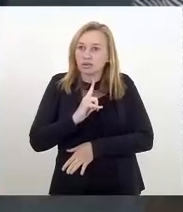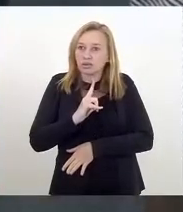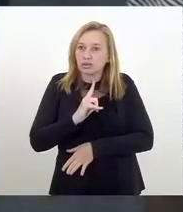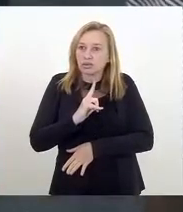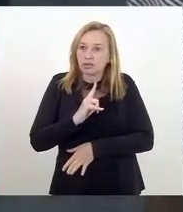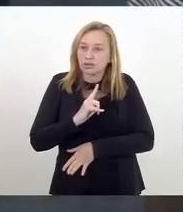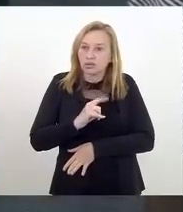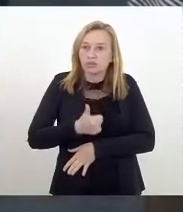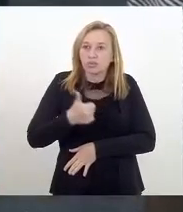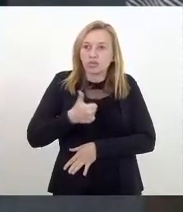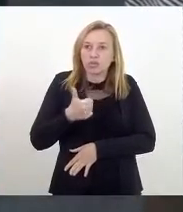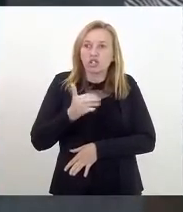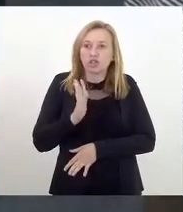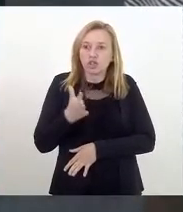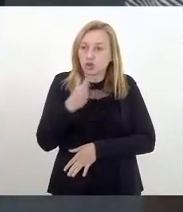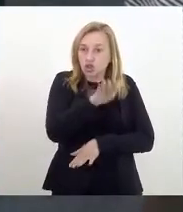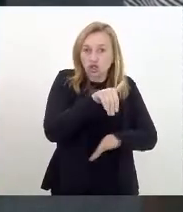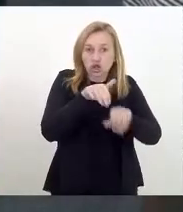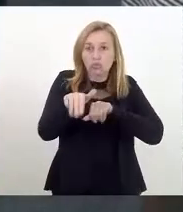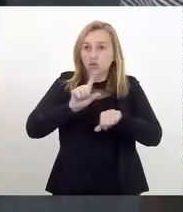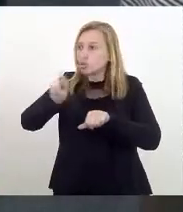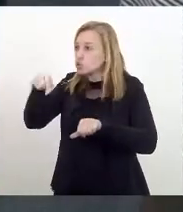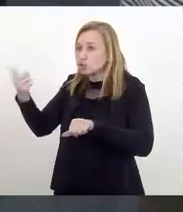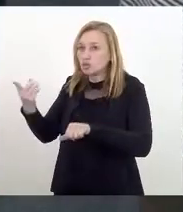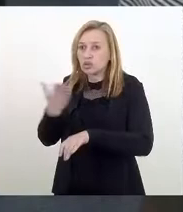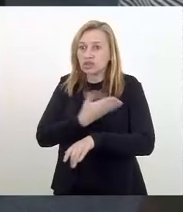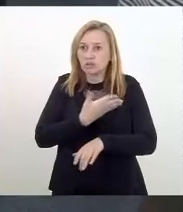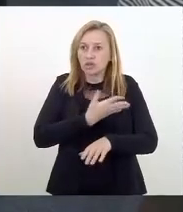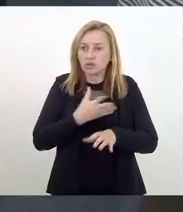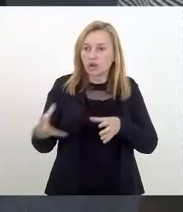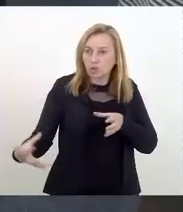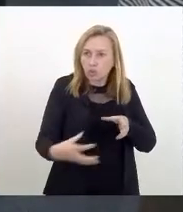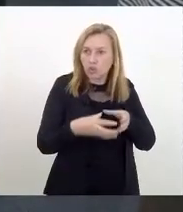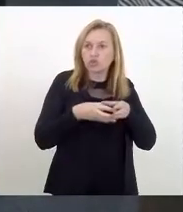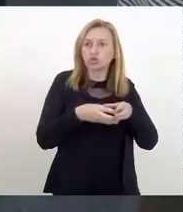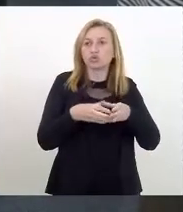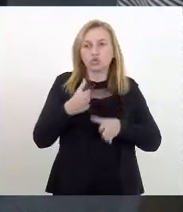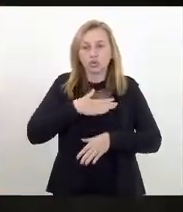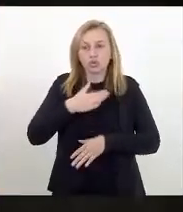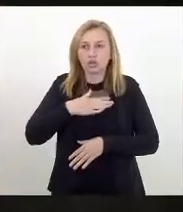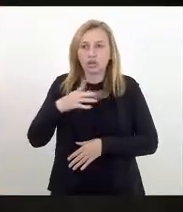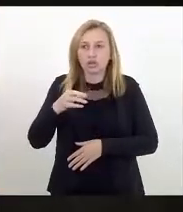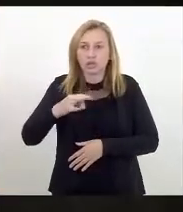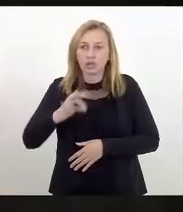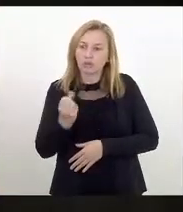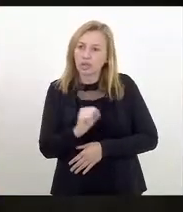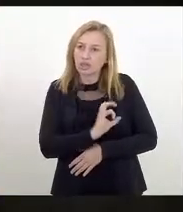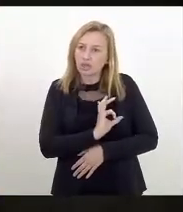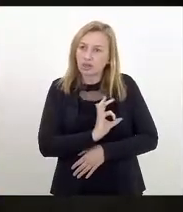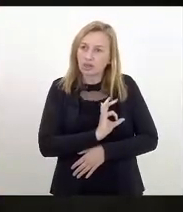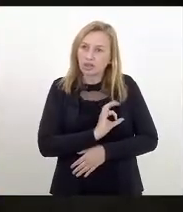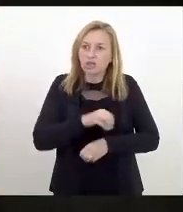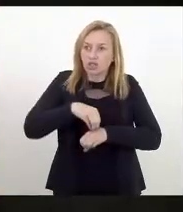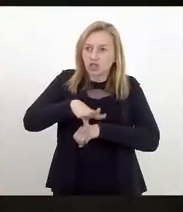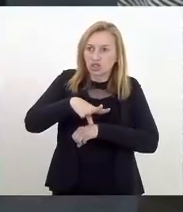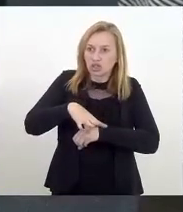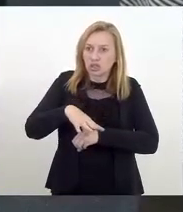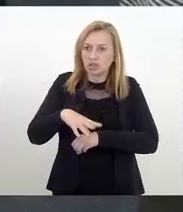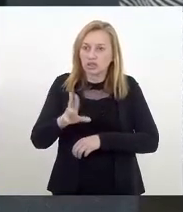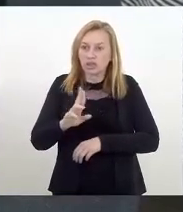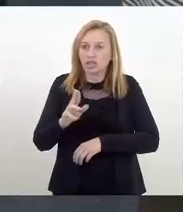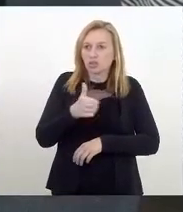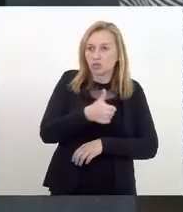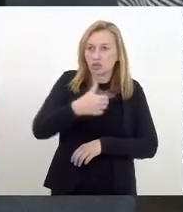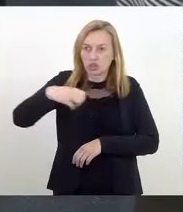primeiro, eu faço até... Inclusive, eu chamo os outros colegas para fazerem em conjunto comigo, a doutora Marta A V. Exª tem aprovado a indicação legislativa. O meu é de 2019,